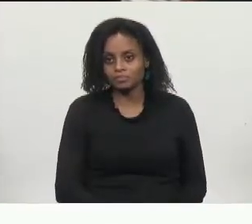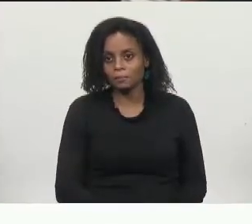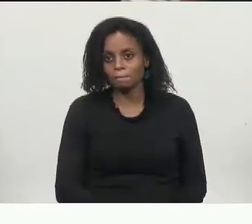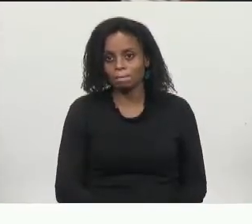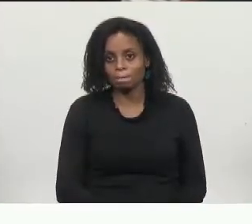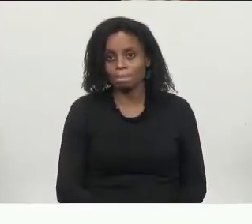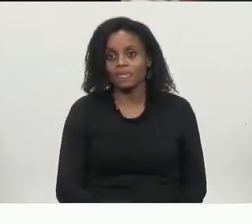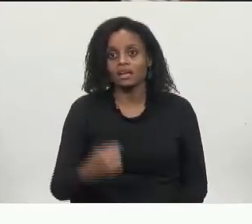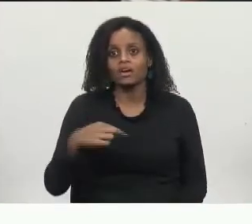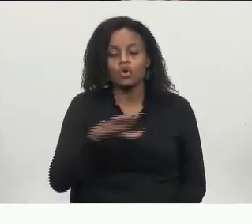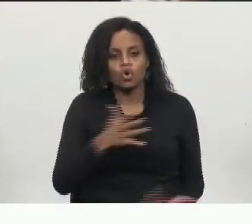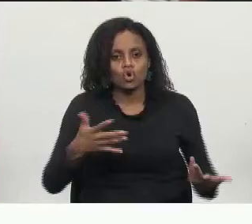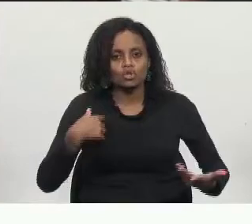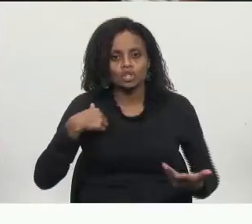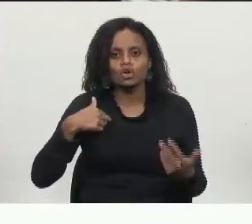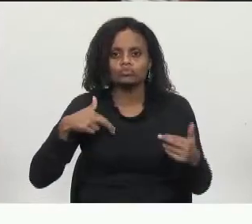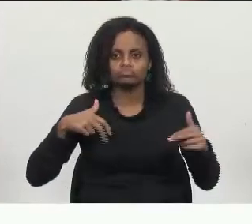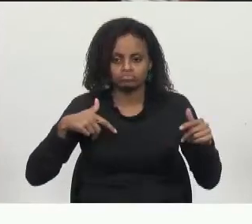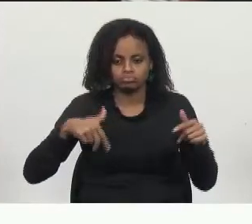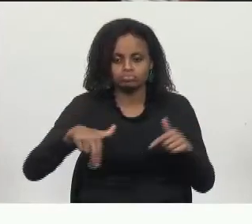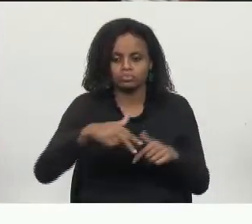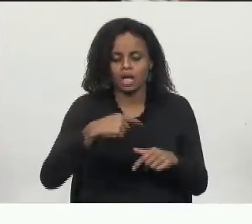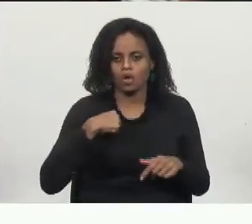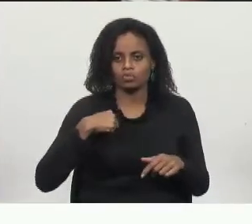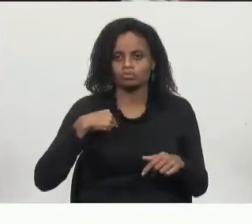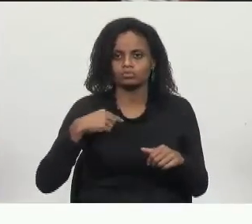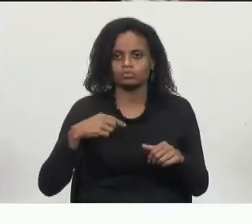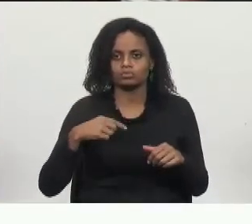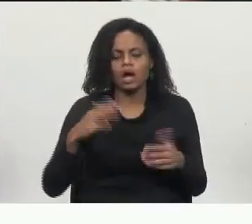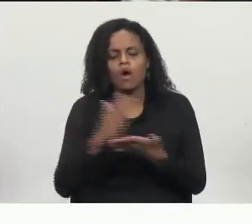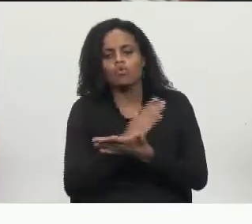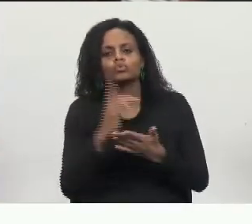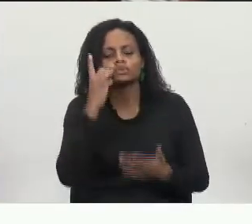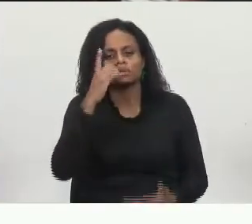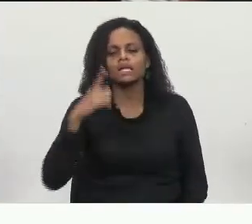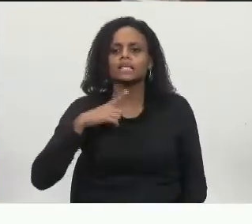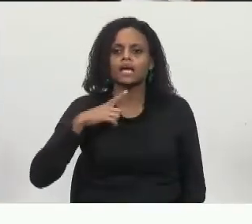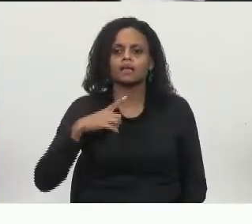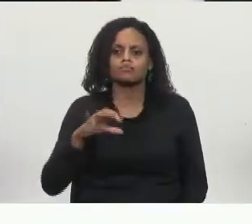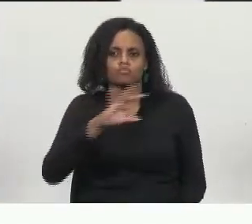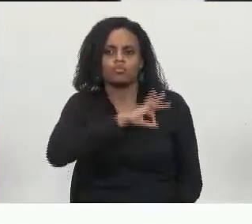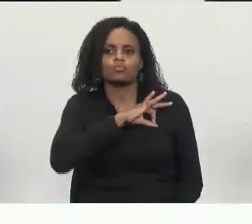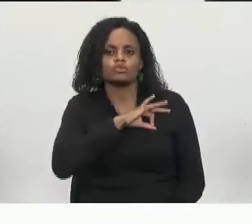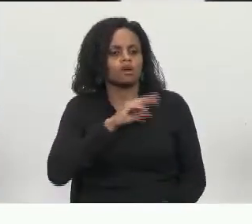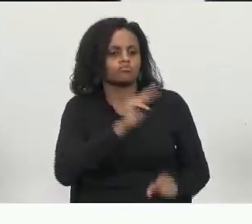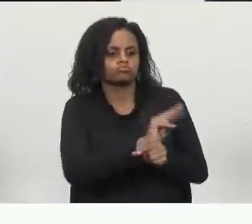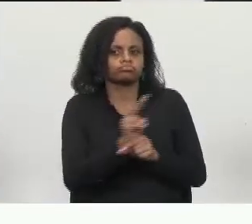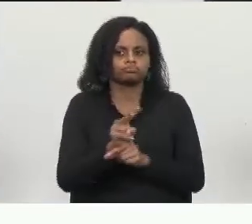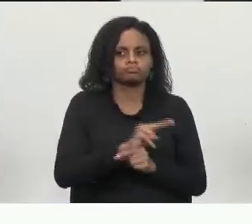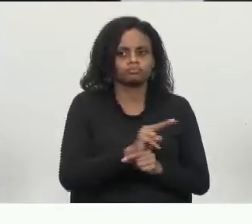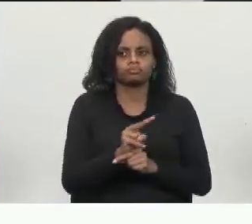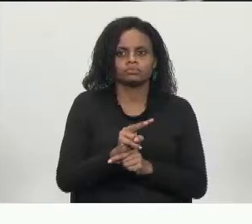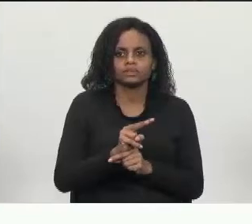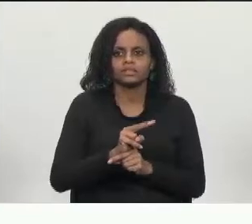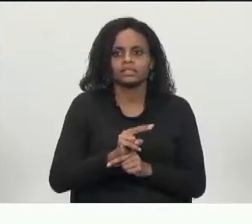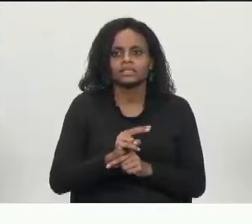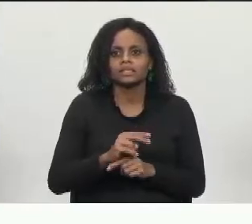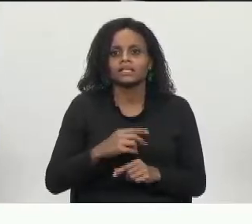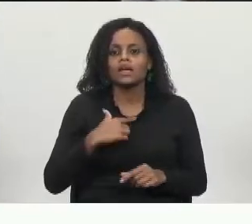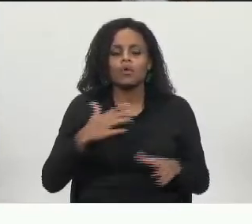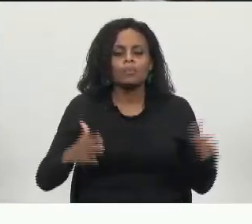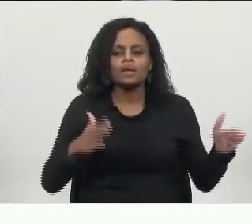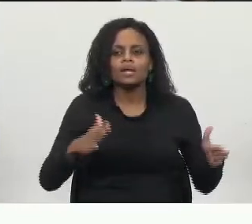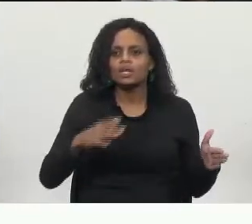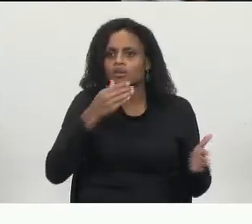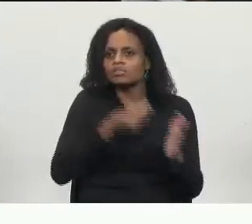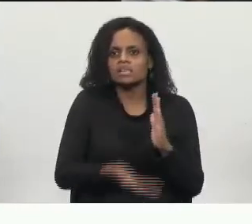eu ando com policiais, alguns andam com policiais. Aí eu fiquei um tempo, por um erro meu, uma falha minha,